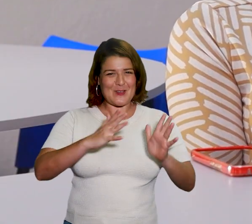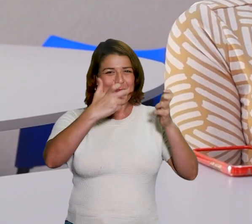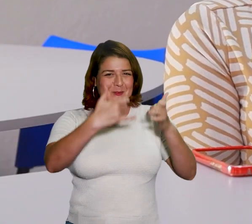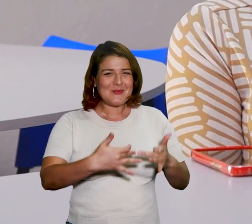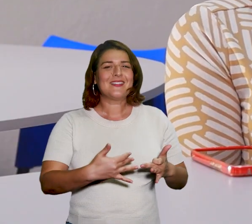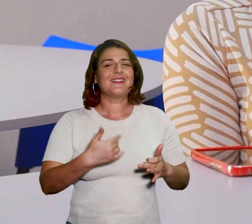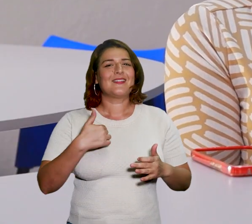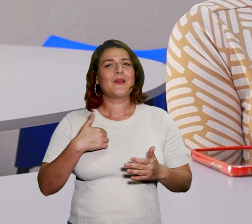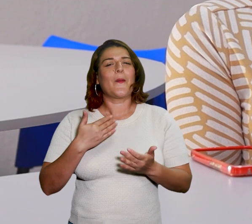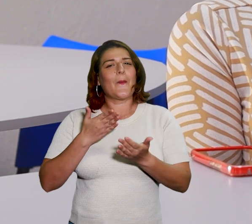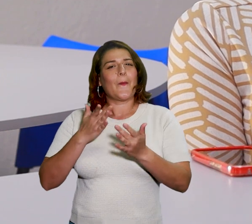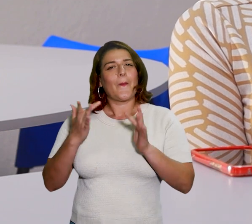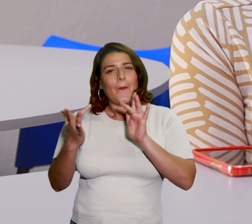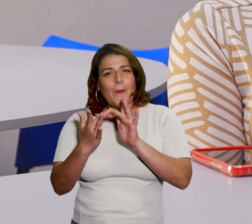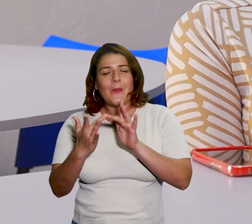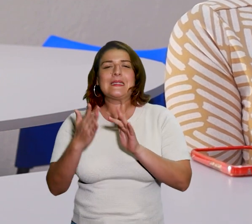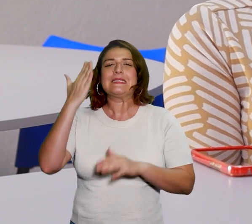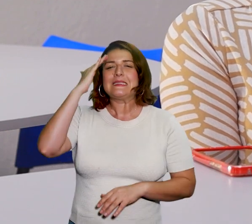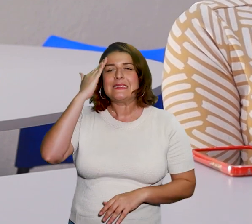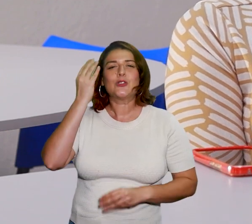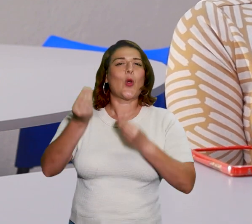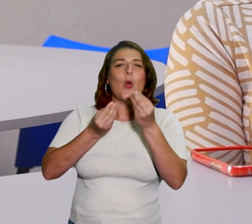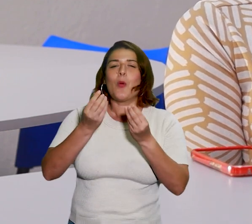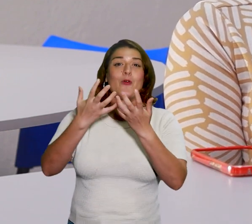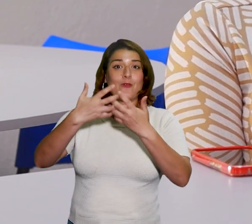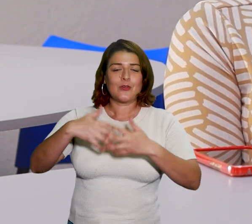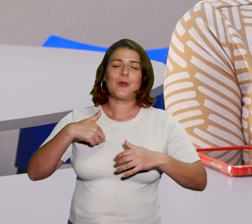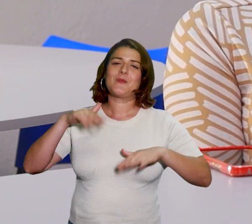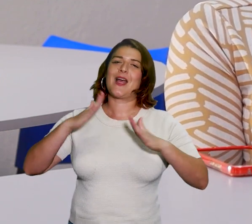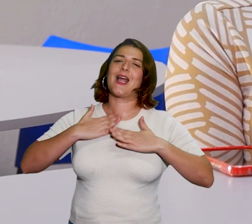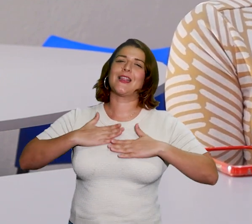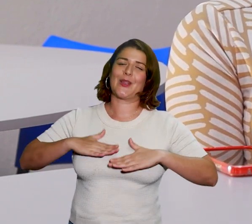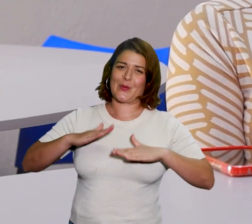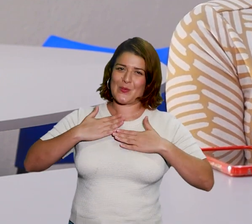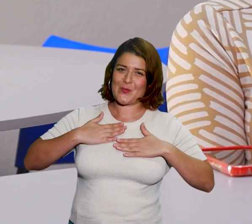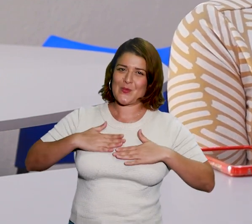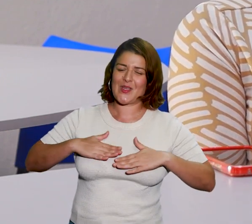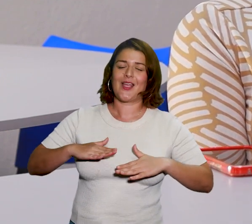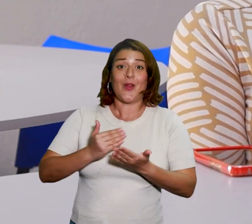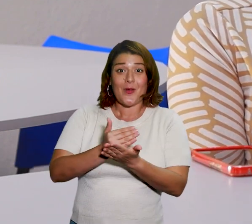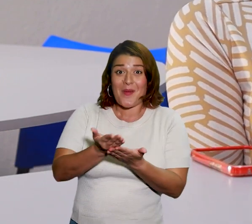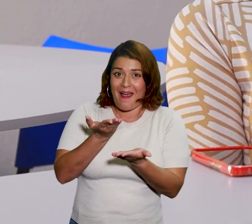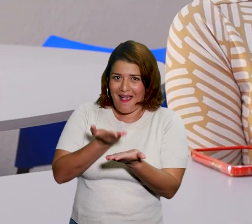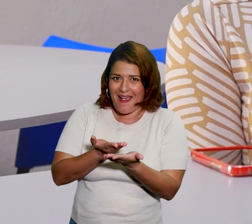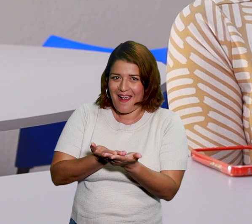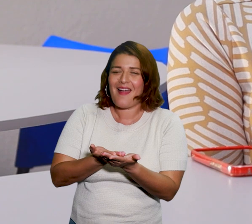né? A gente conversou, eu entendi melhor como é que funcionava, eu vim bem mais tranquila para começar minhas